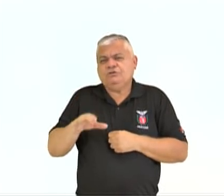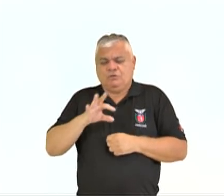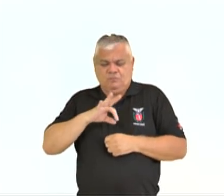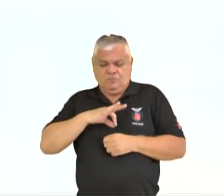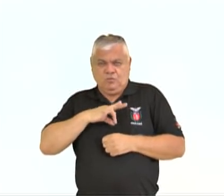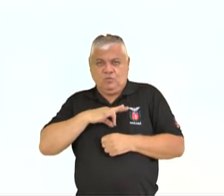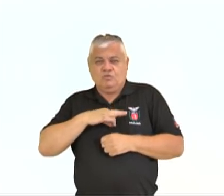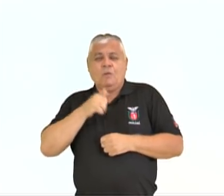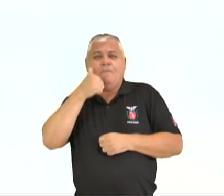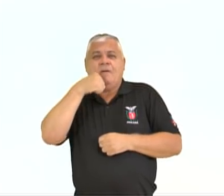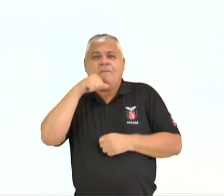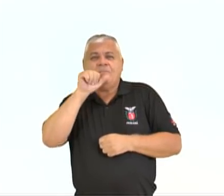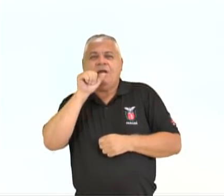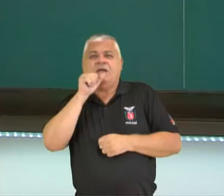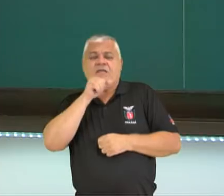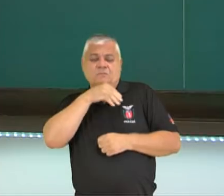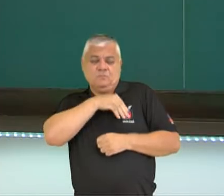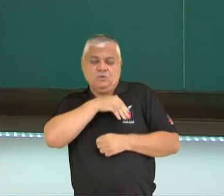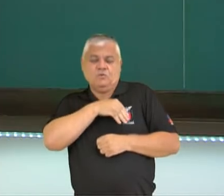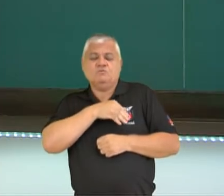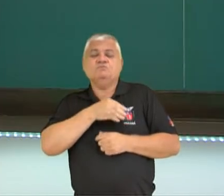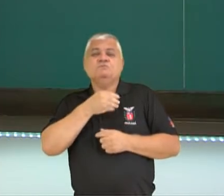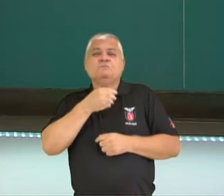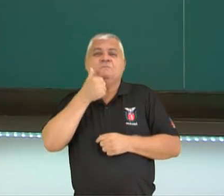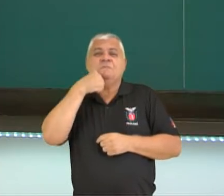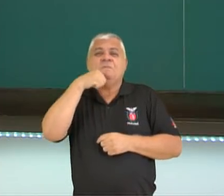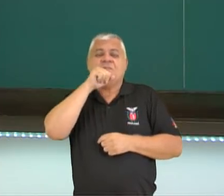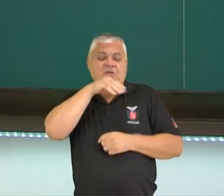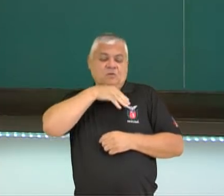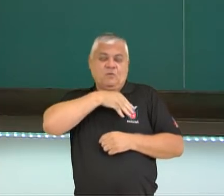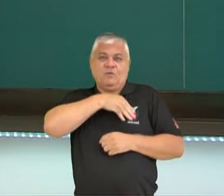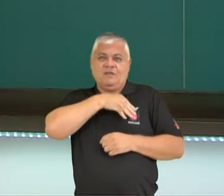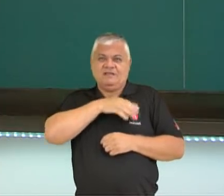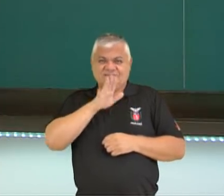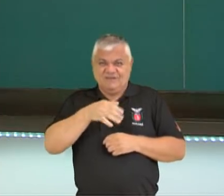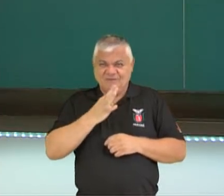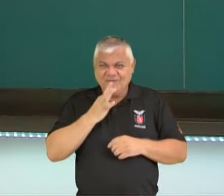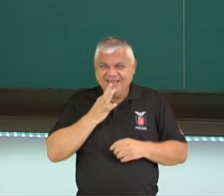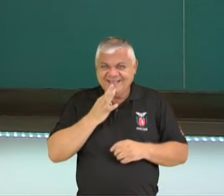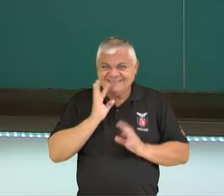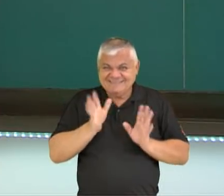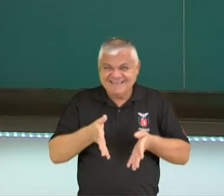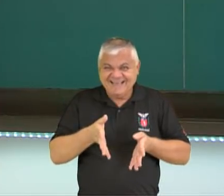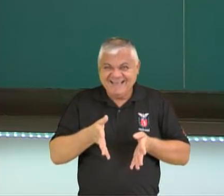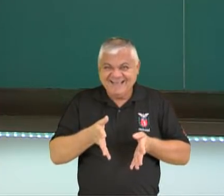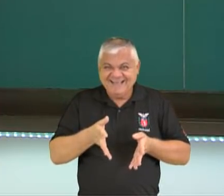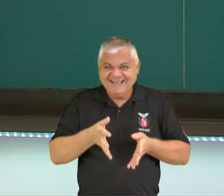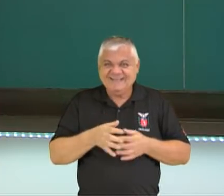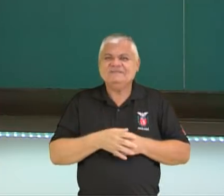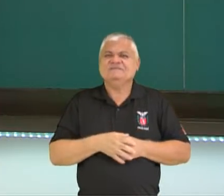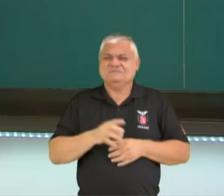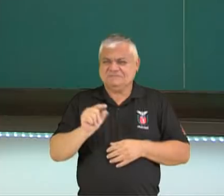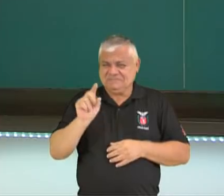carrego papai no bolso e mamãe no coração você já sabia dessa você conhecia ela é antiga